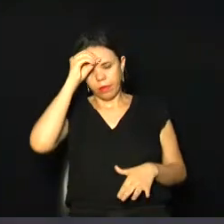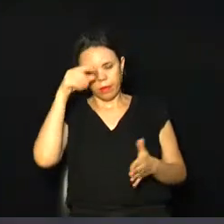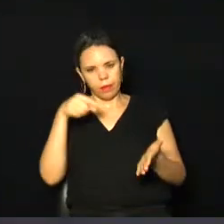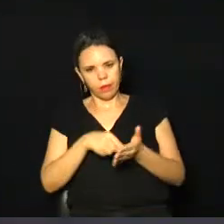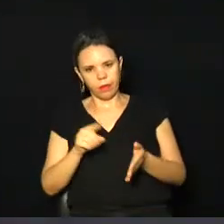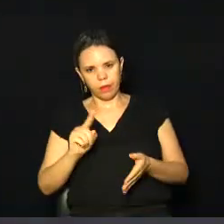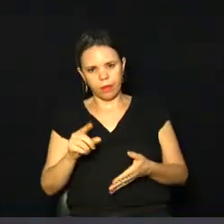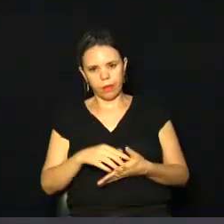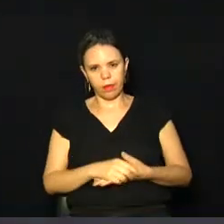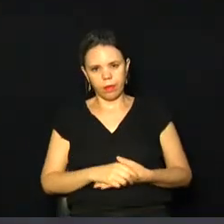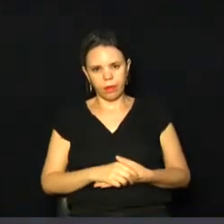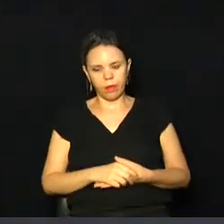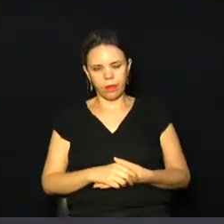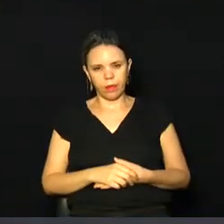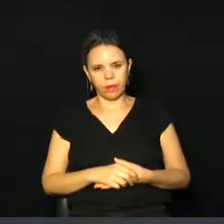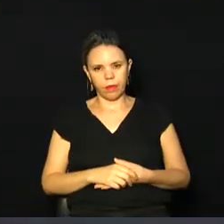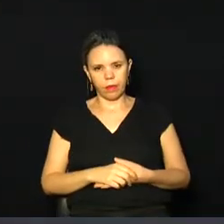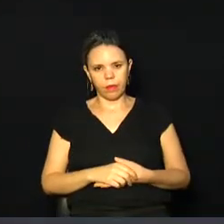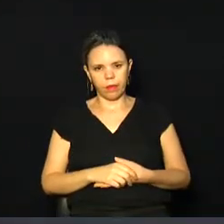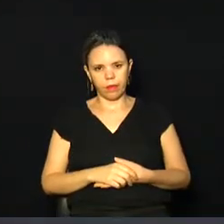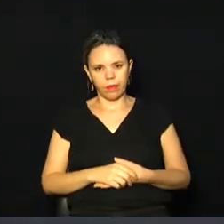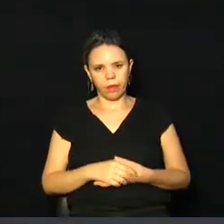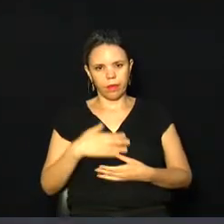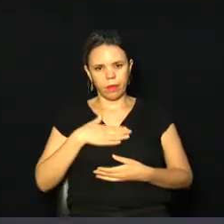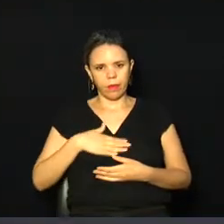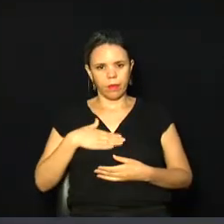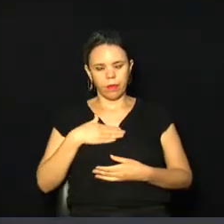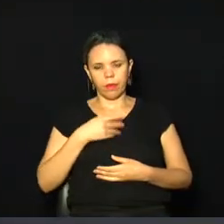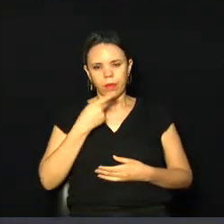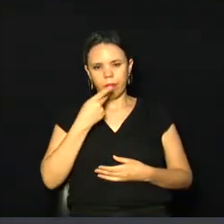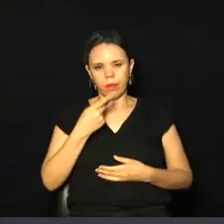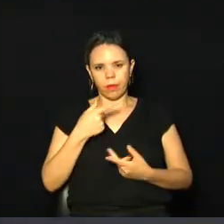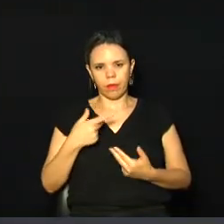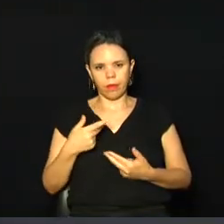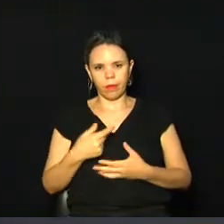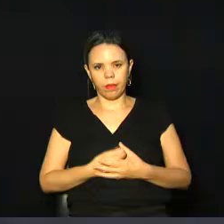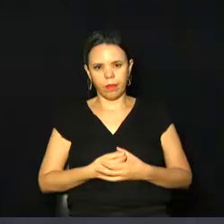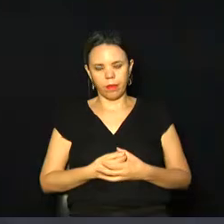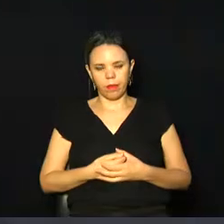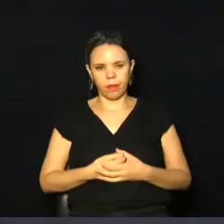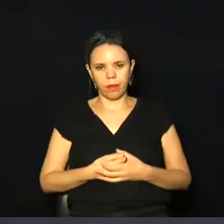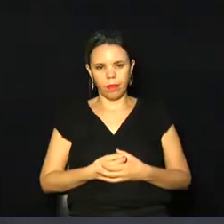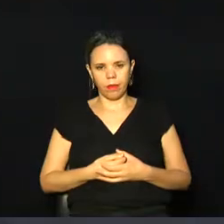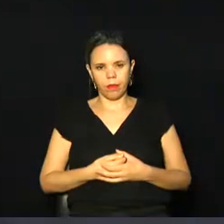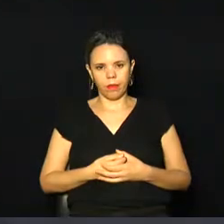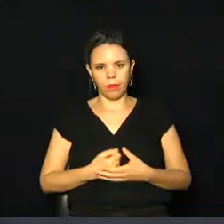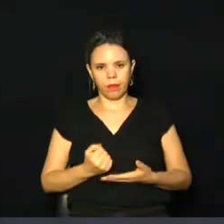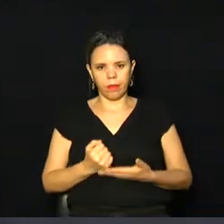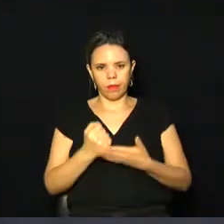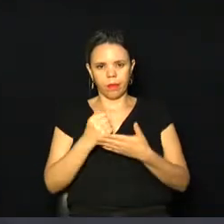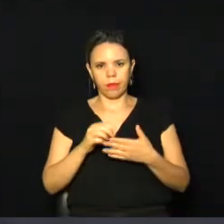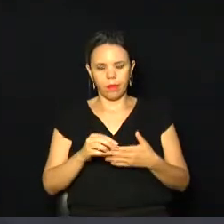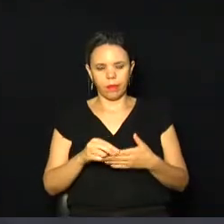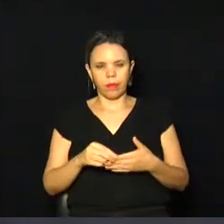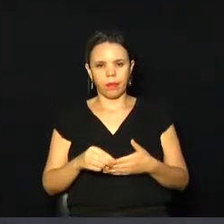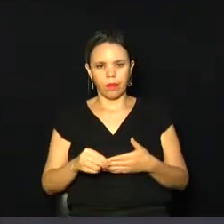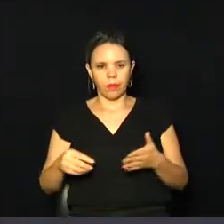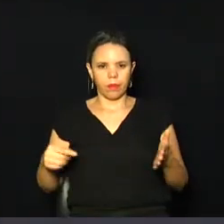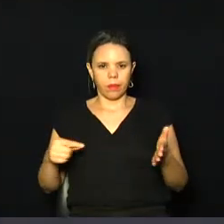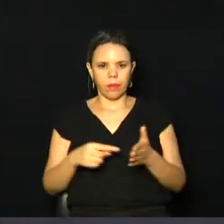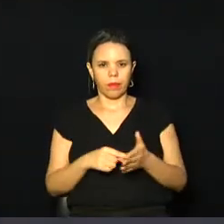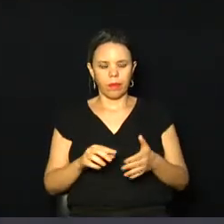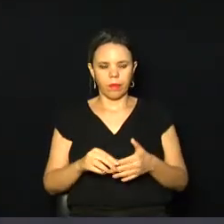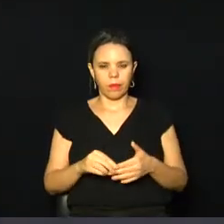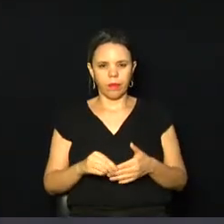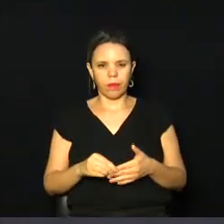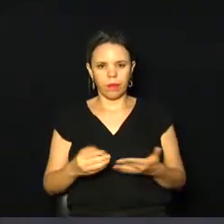denunciar. Além disso, eu gostaria só de pontuar alguns canais de ajuda para denúncia. Hoje